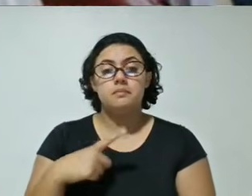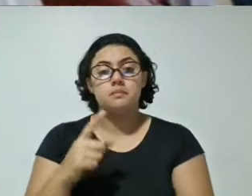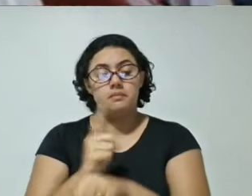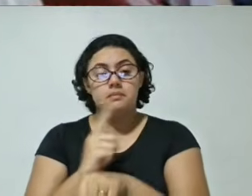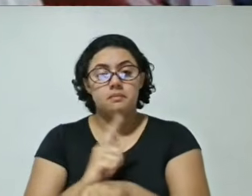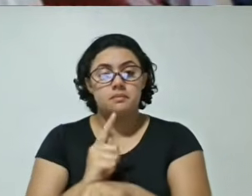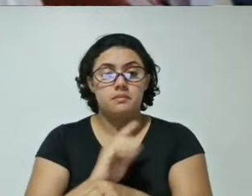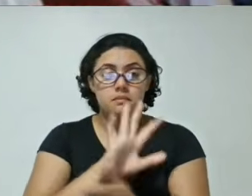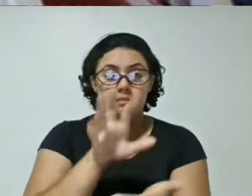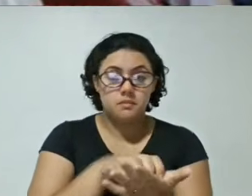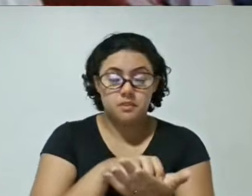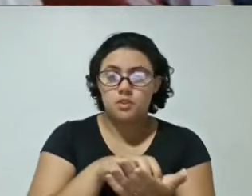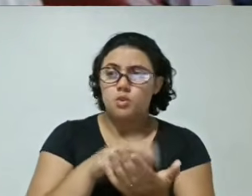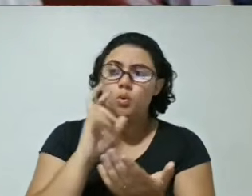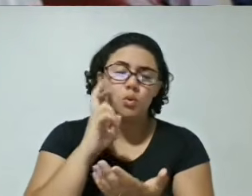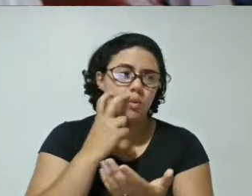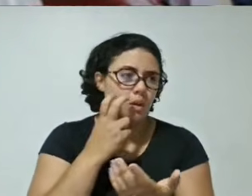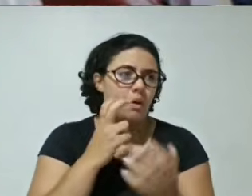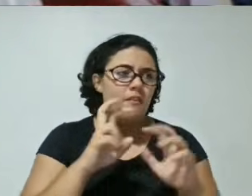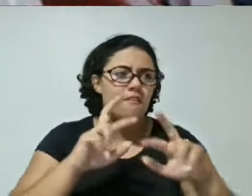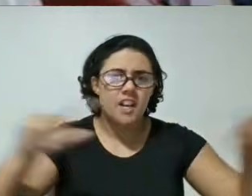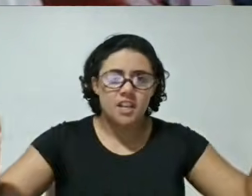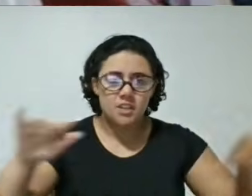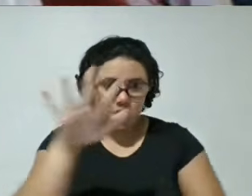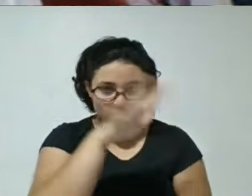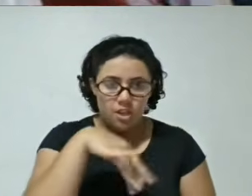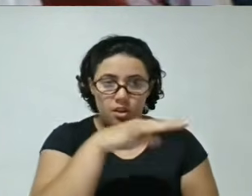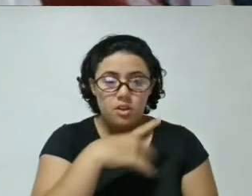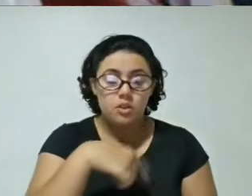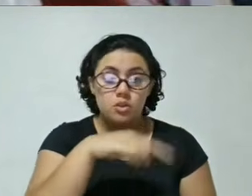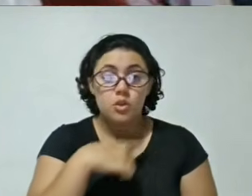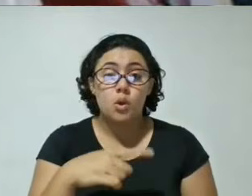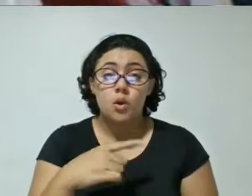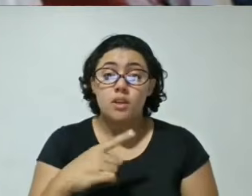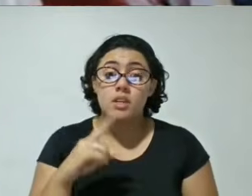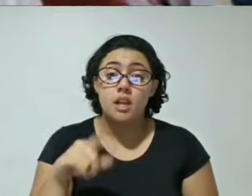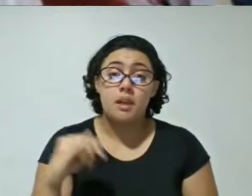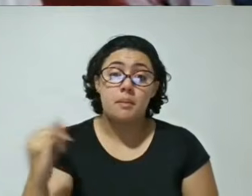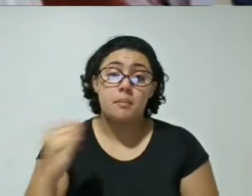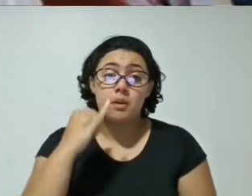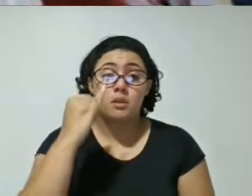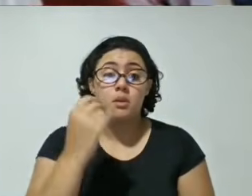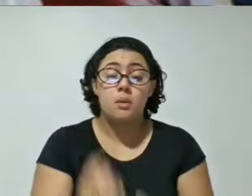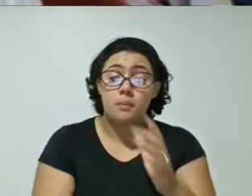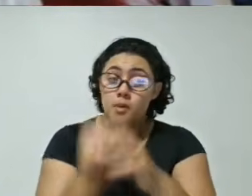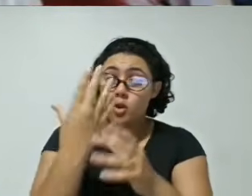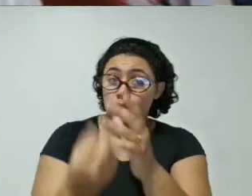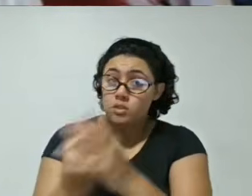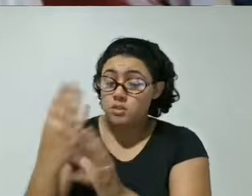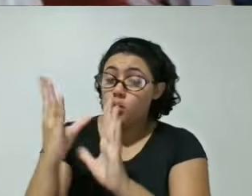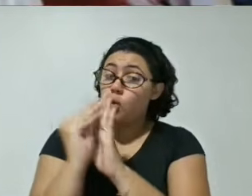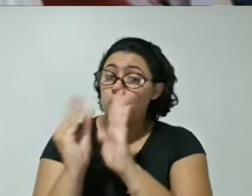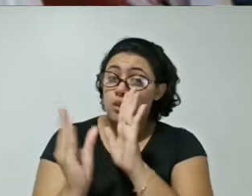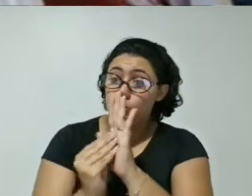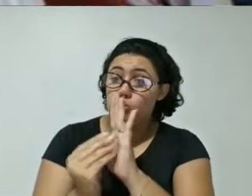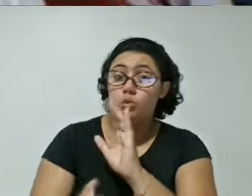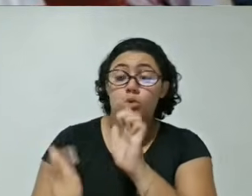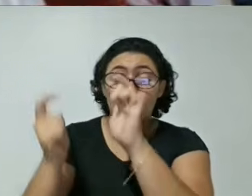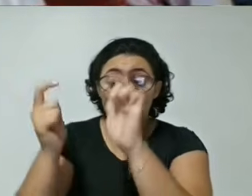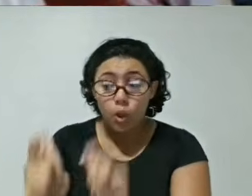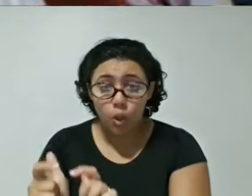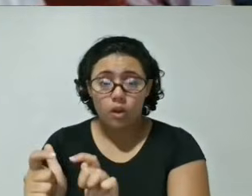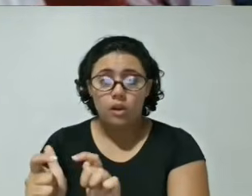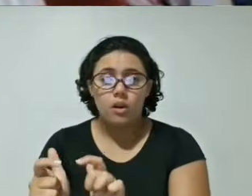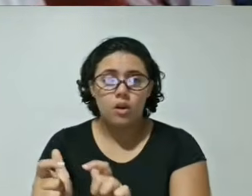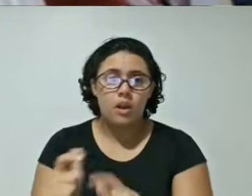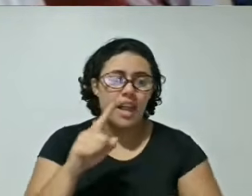gente prezava muito pelas reuniões de comissão local, né? Do encontro encontro do equipamento, não é da equipe, não é